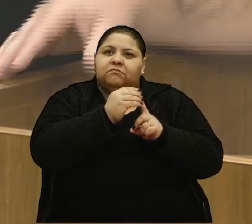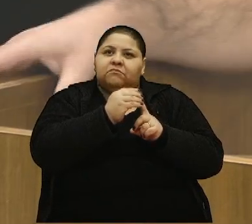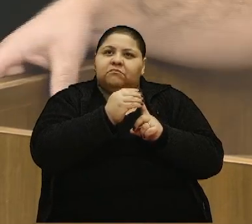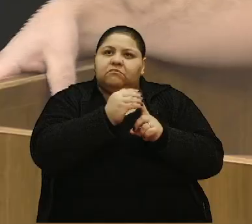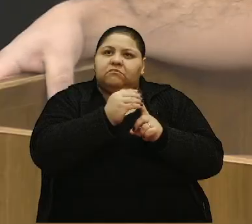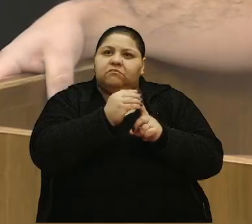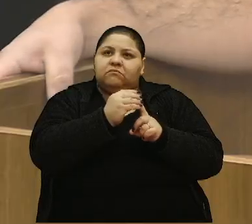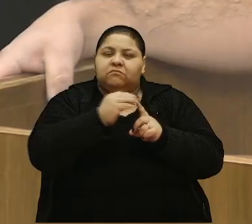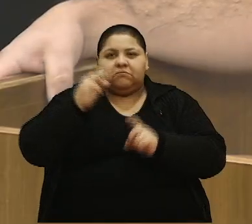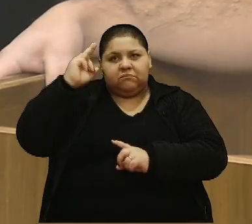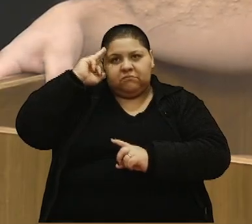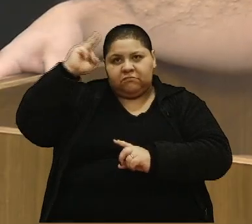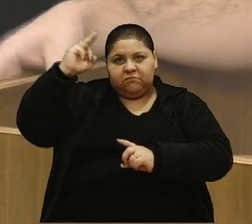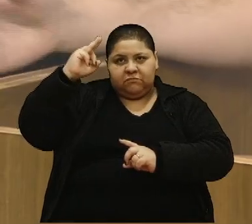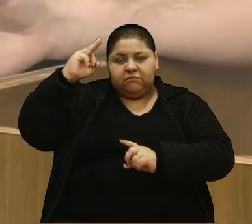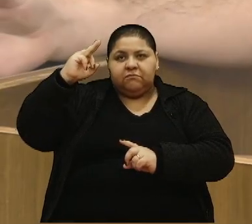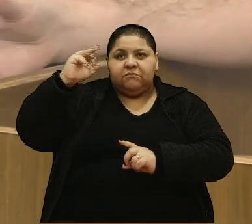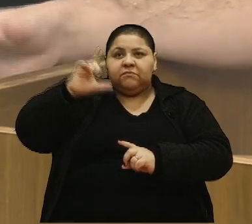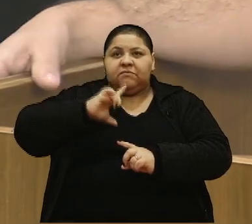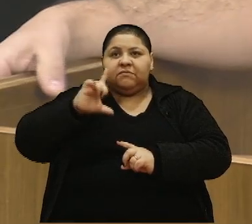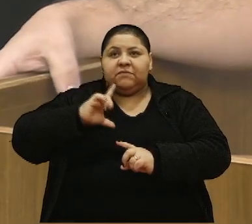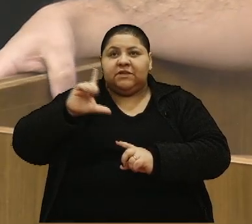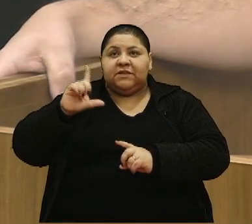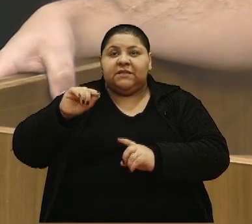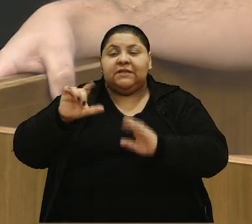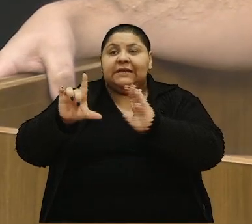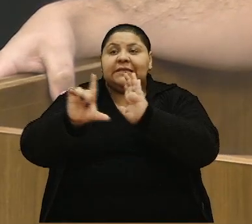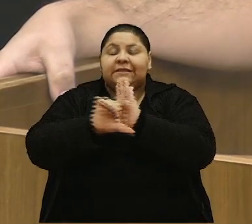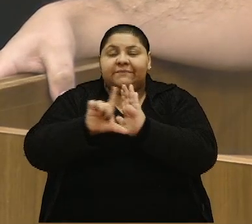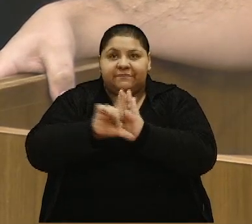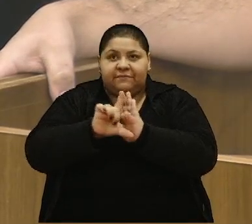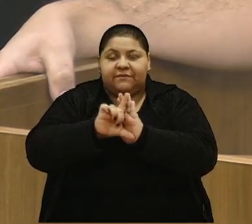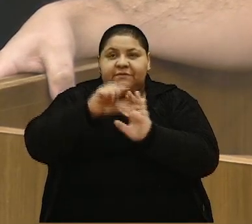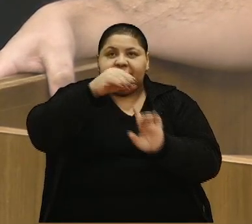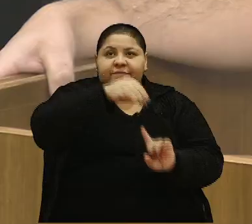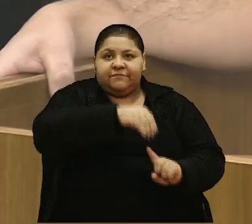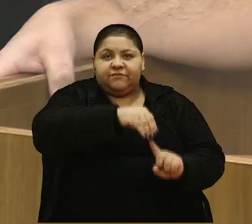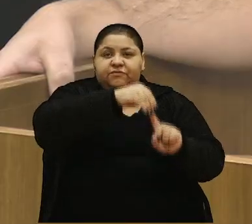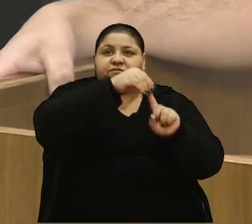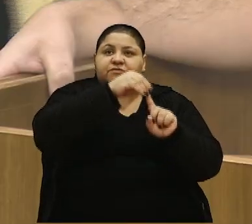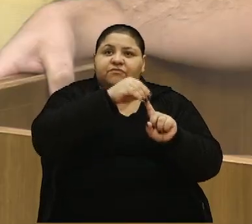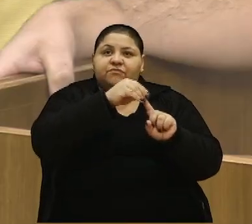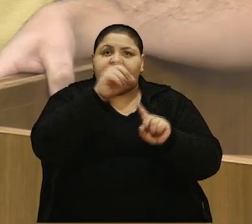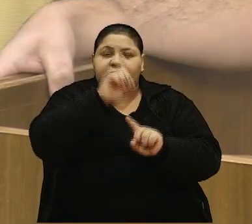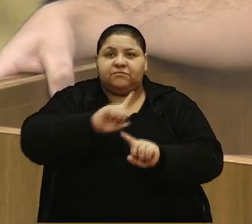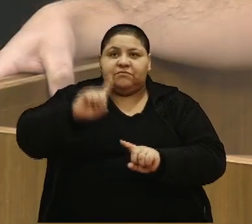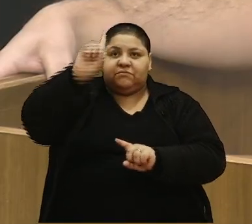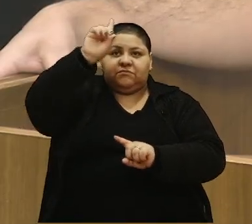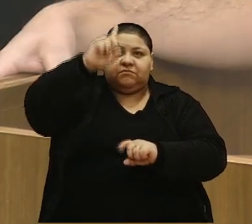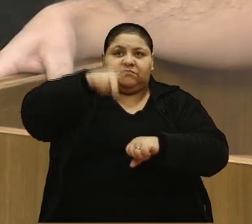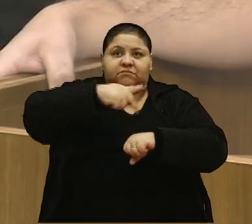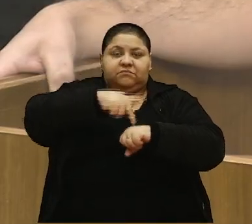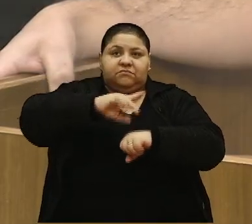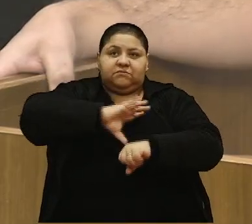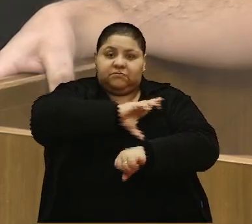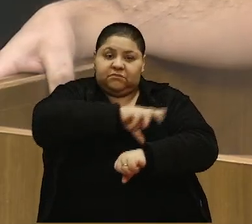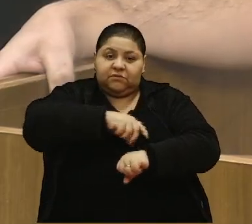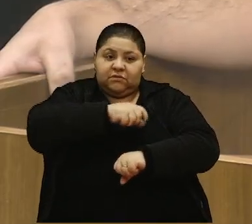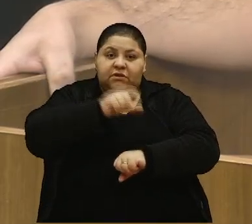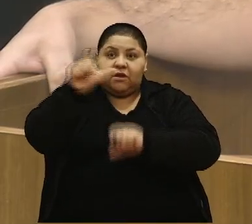os escoteiros, vereadora Rose, tem 10 leis, né? Principalmente Deus, pátria, né, e o